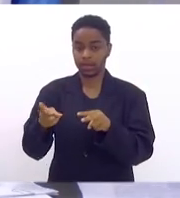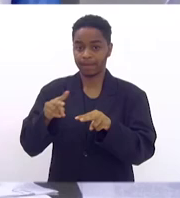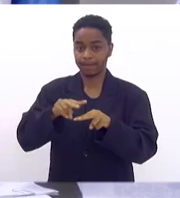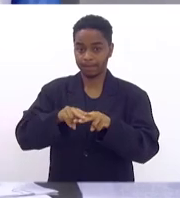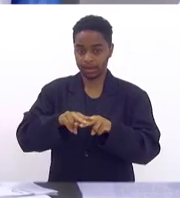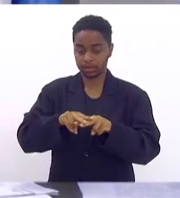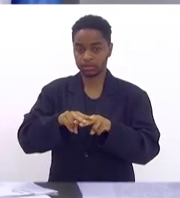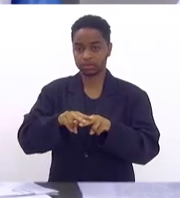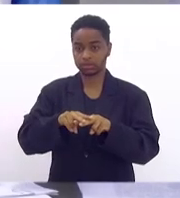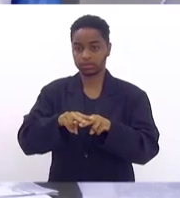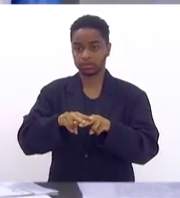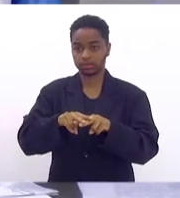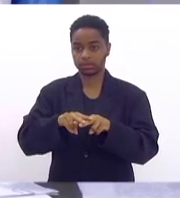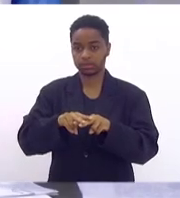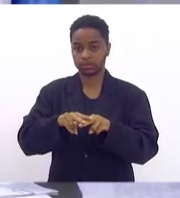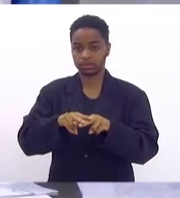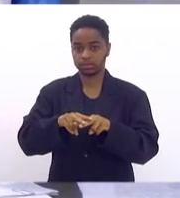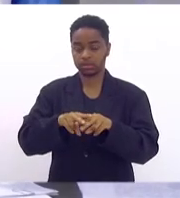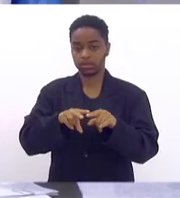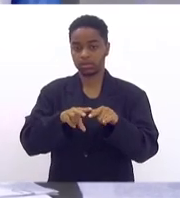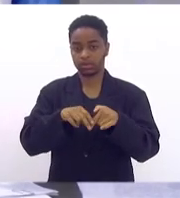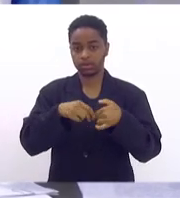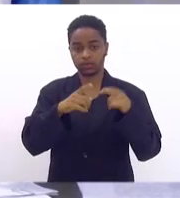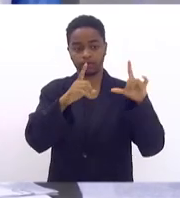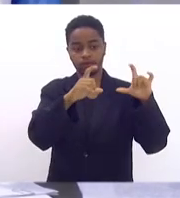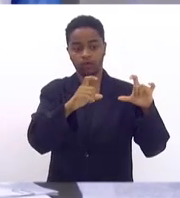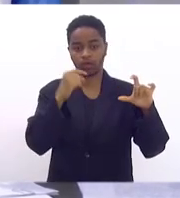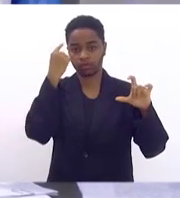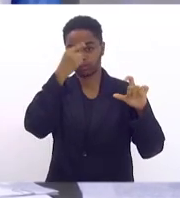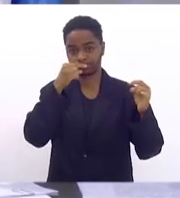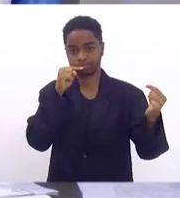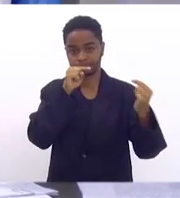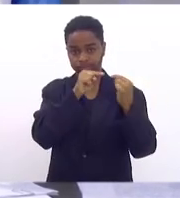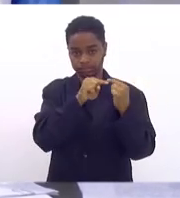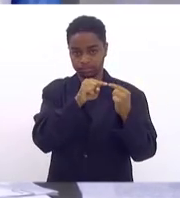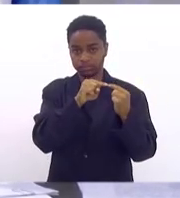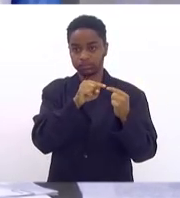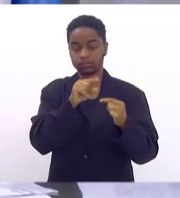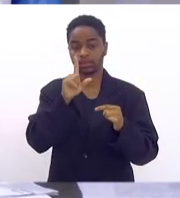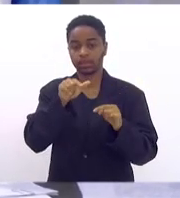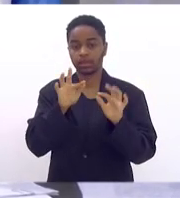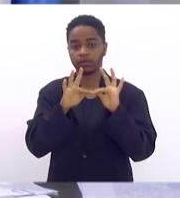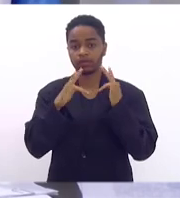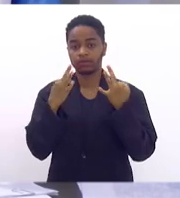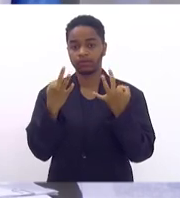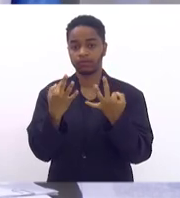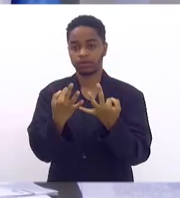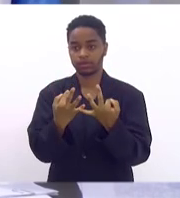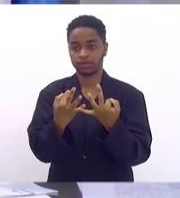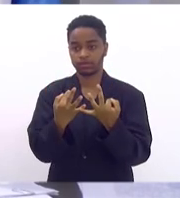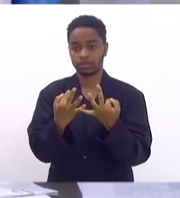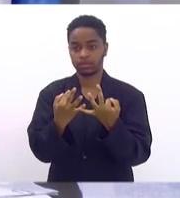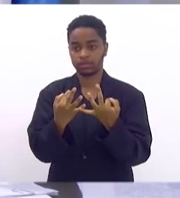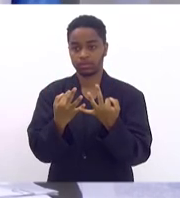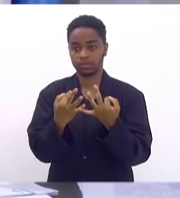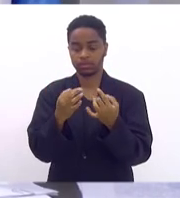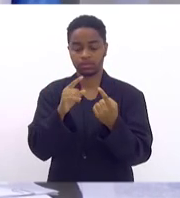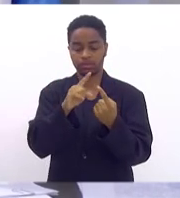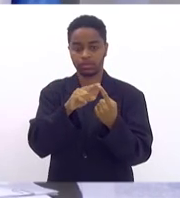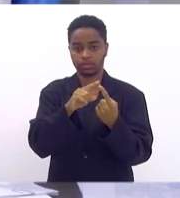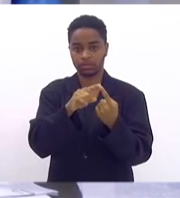presa por reconhecimento fotográfico. São os familiares do